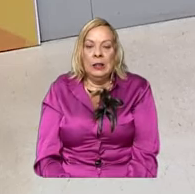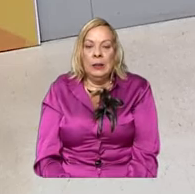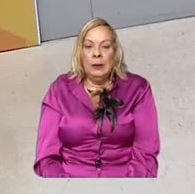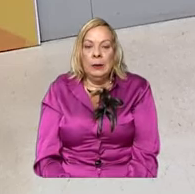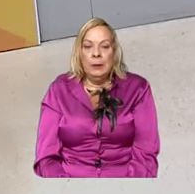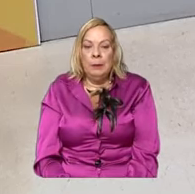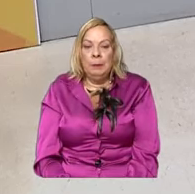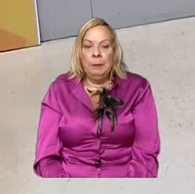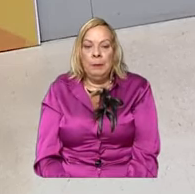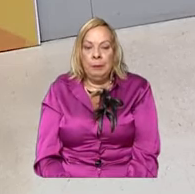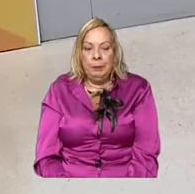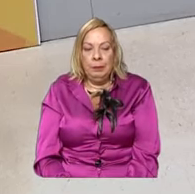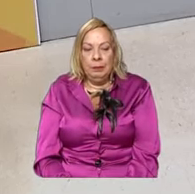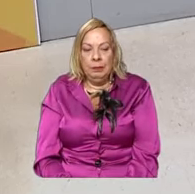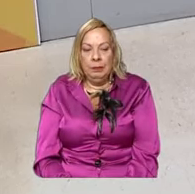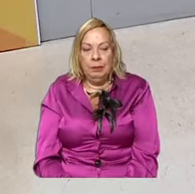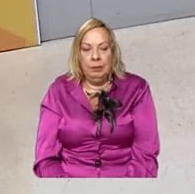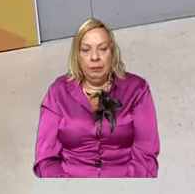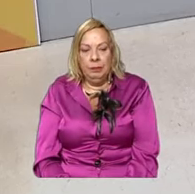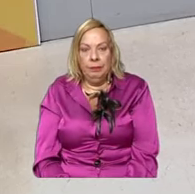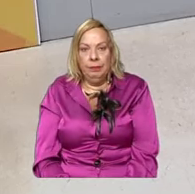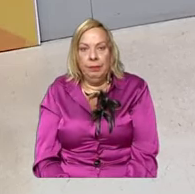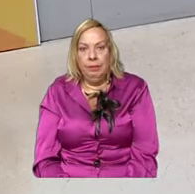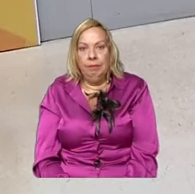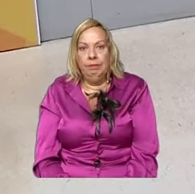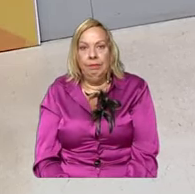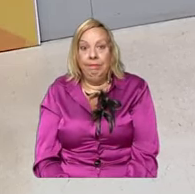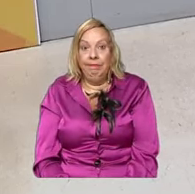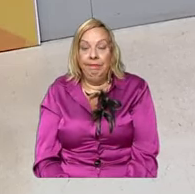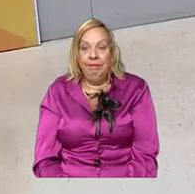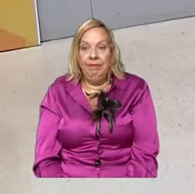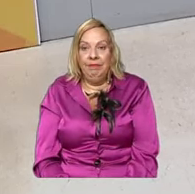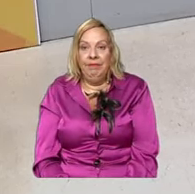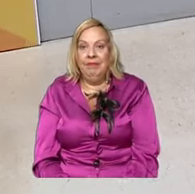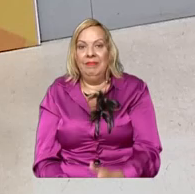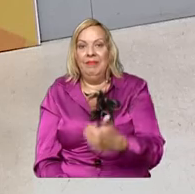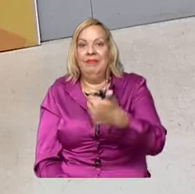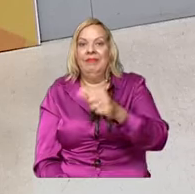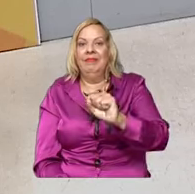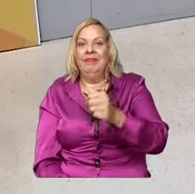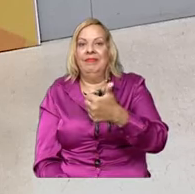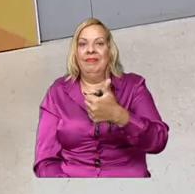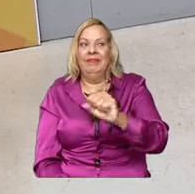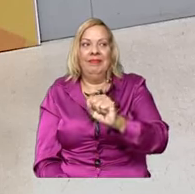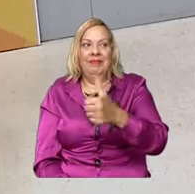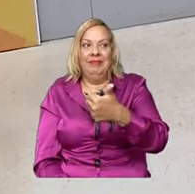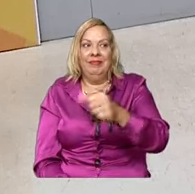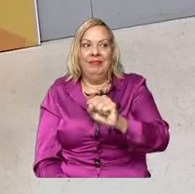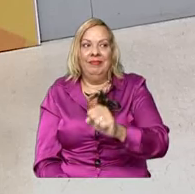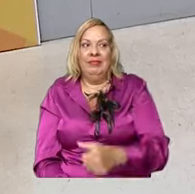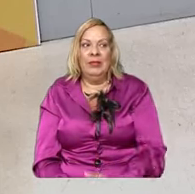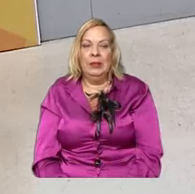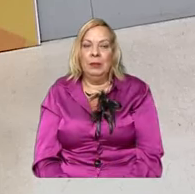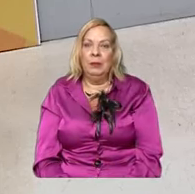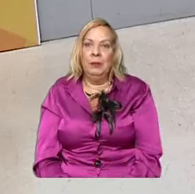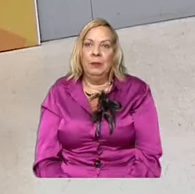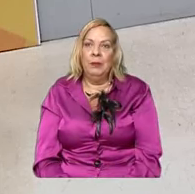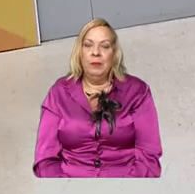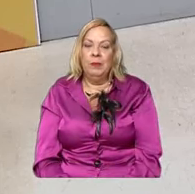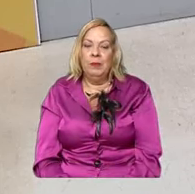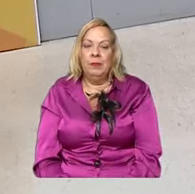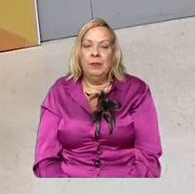começa bem aí, mas esse prêmio... Olha o 18 agora, marcou 10, marque